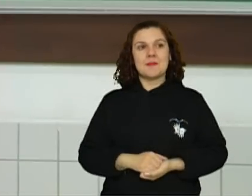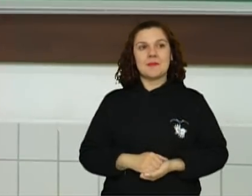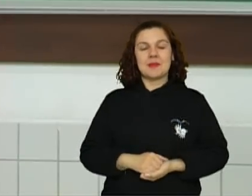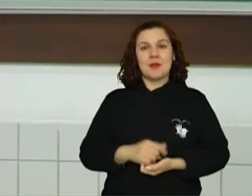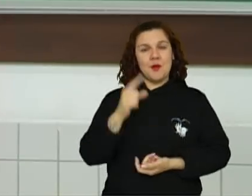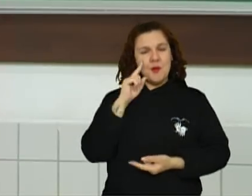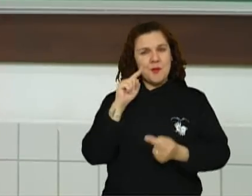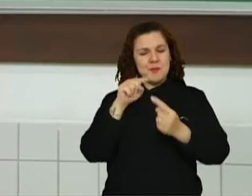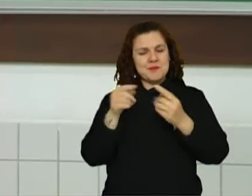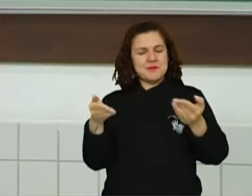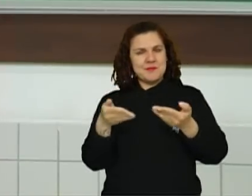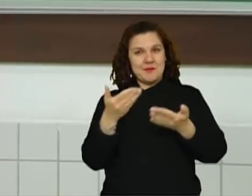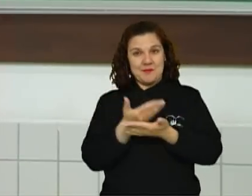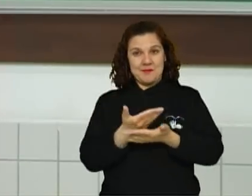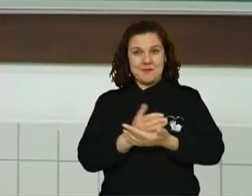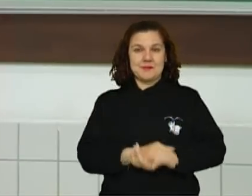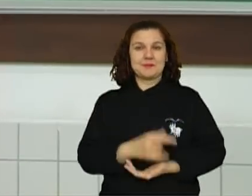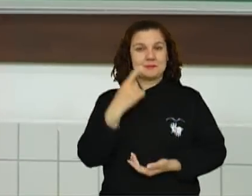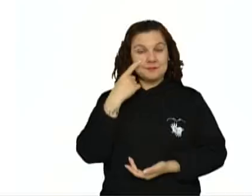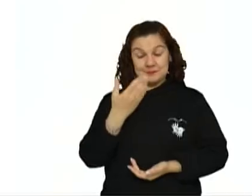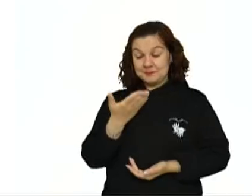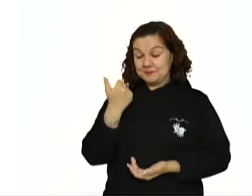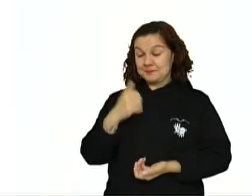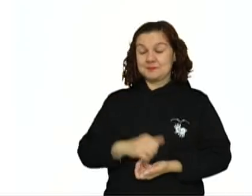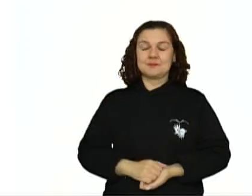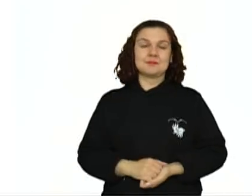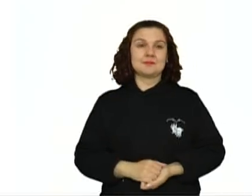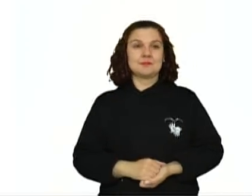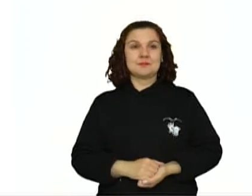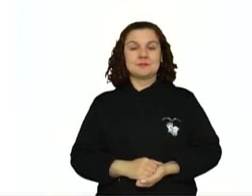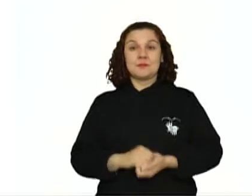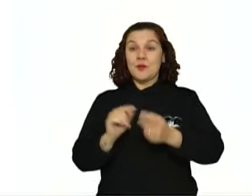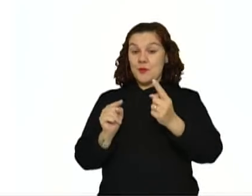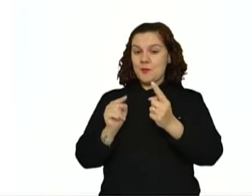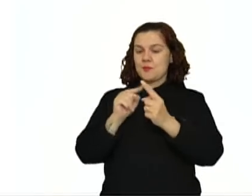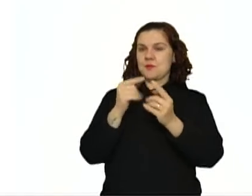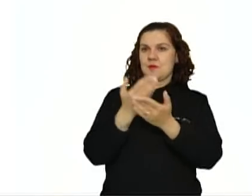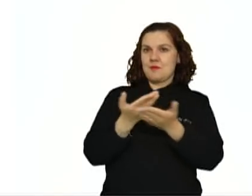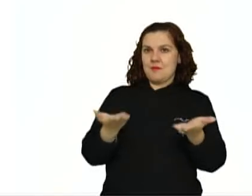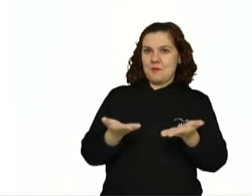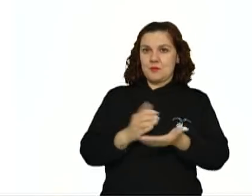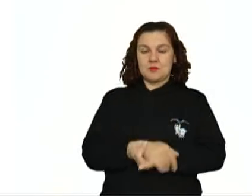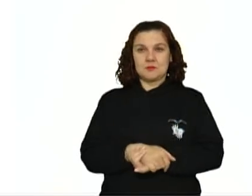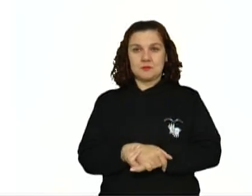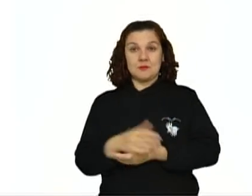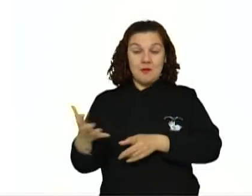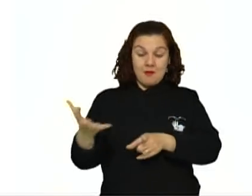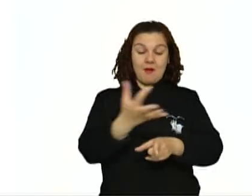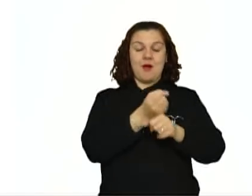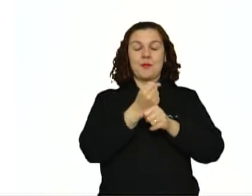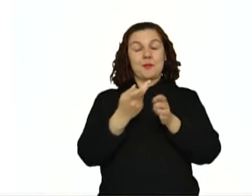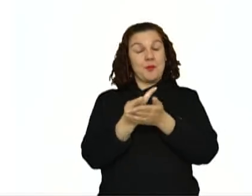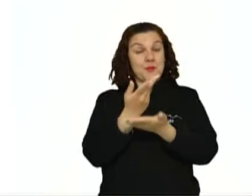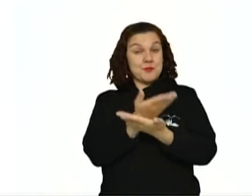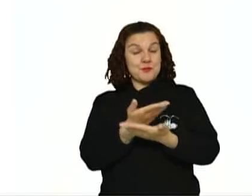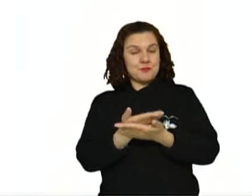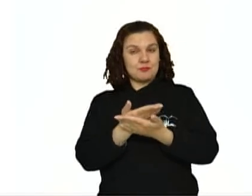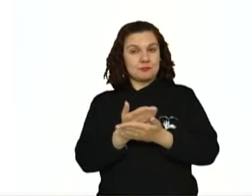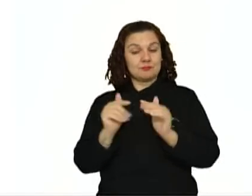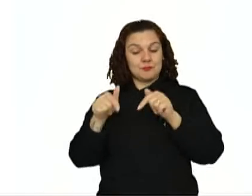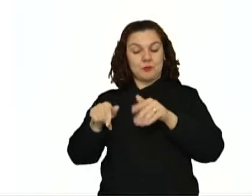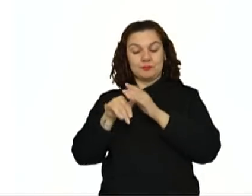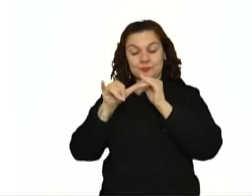nossa aula? Vamos lá verificar? Objetivos da aula: tomar como objeto de estudo o